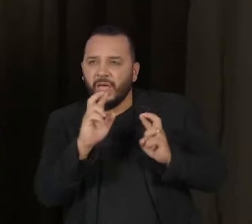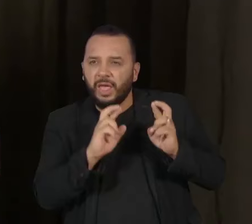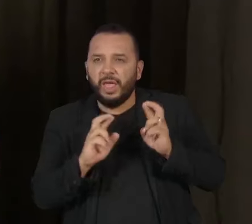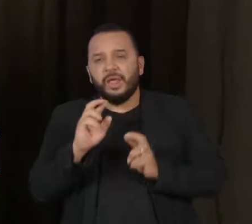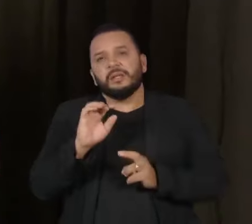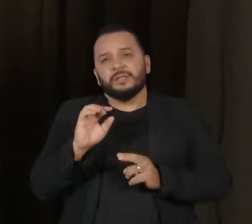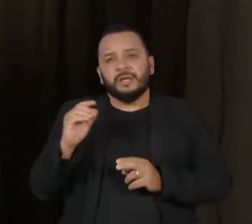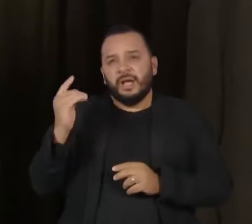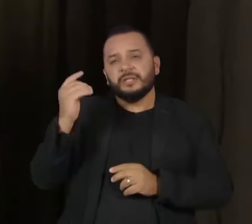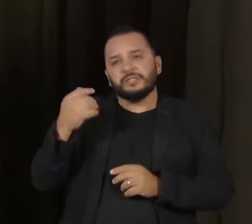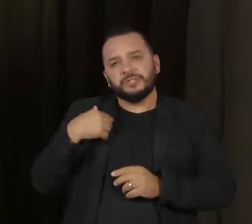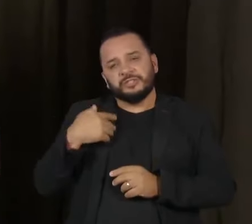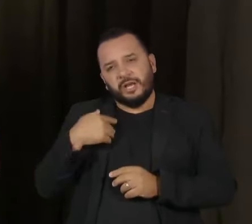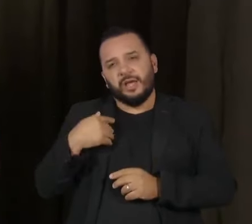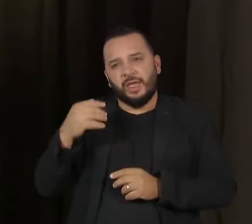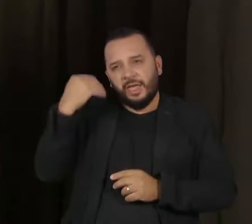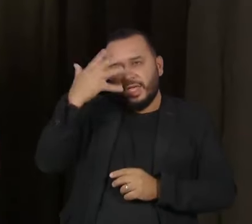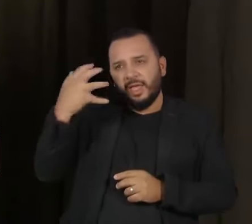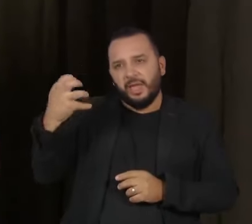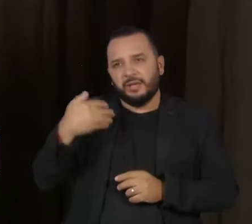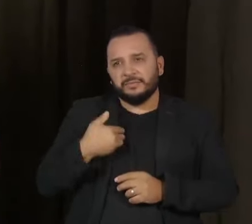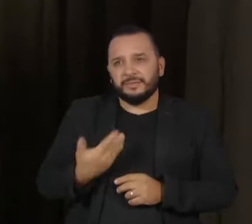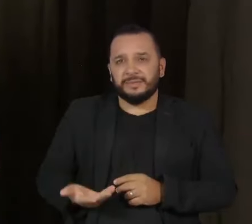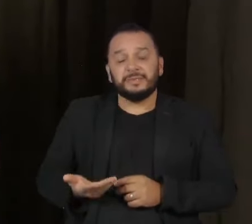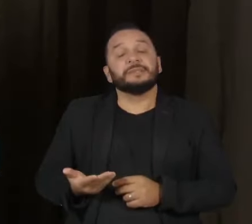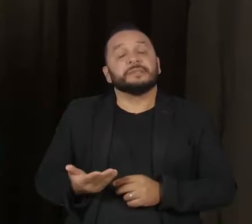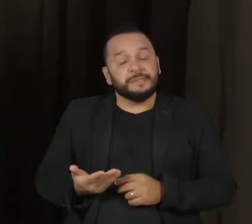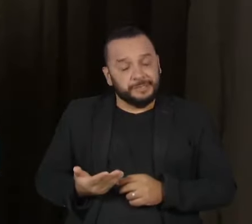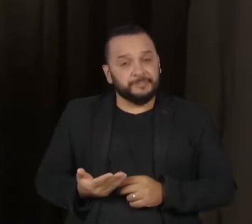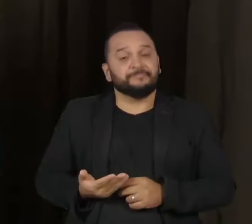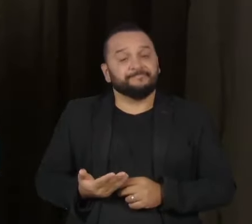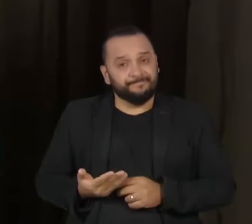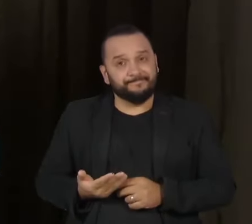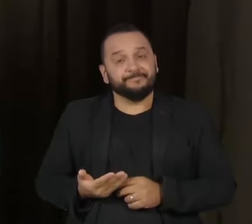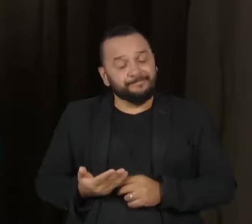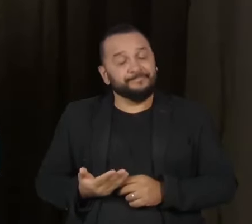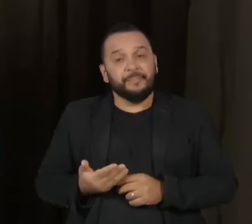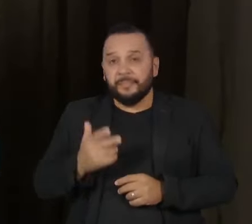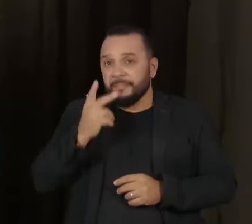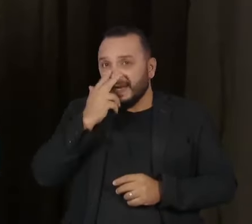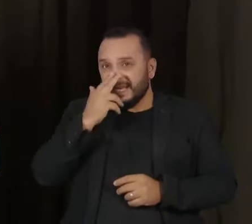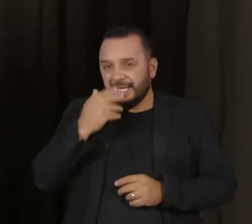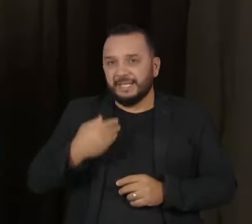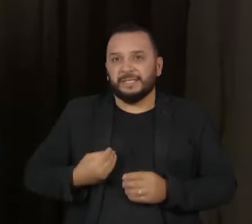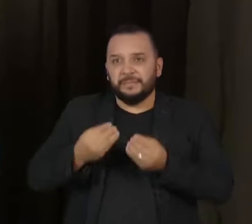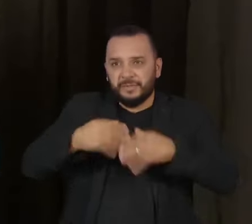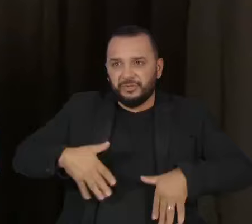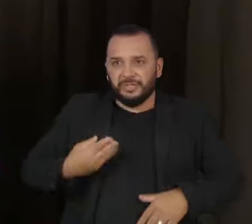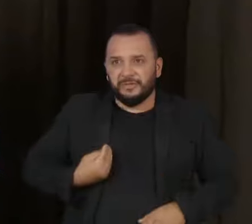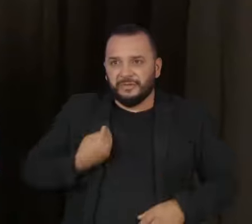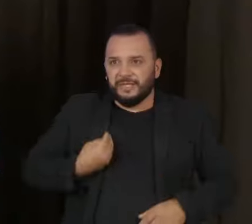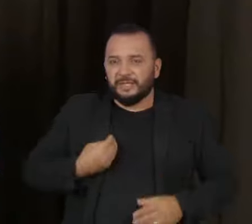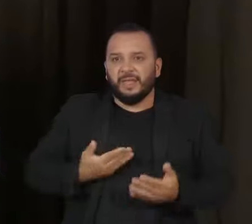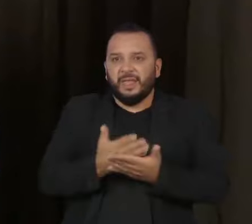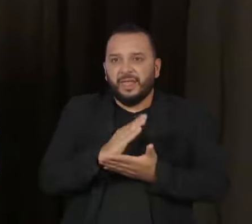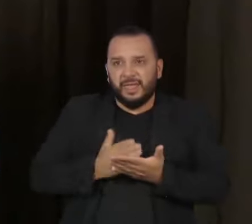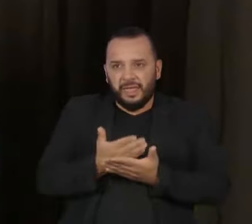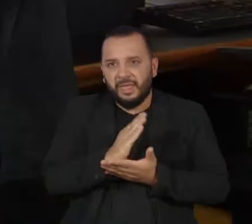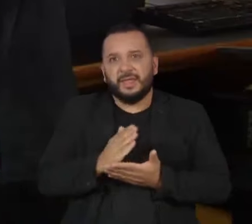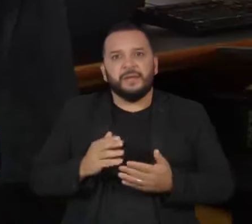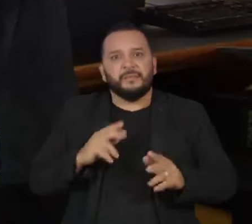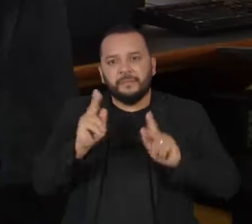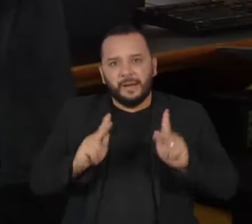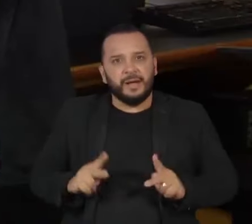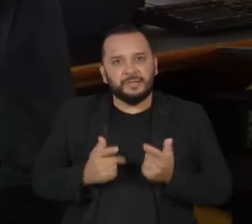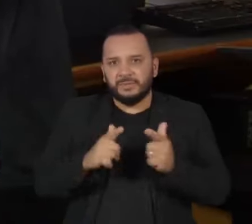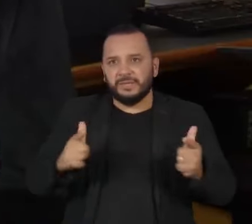que sente atração por você, e passa realmente a ser uma coisa que afeta a tua vida, afeta a tua paz, afeta a tua liberdade.